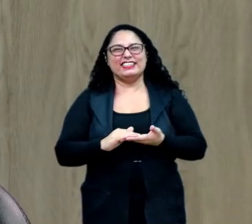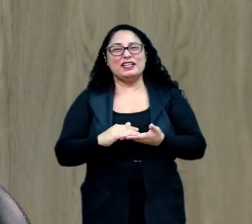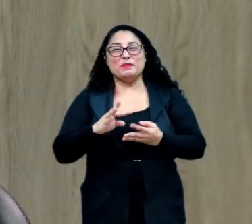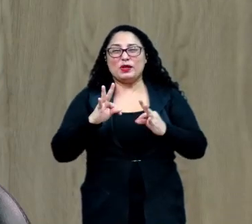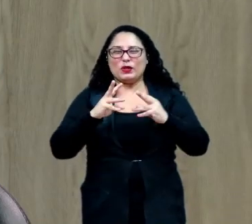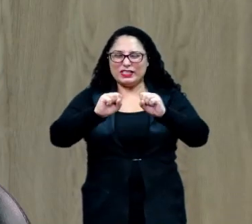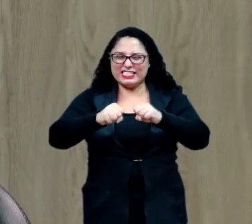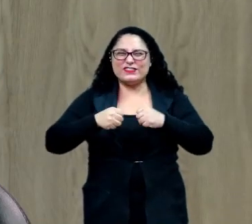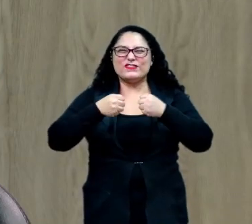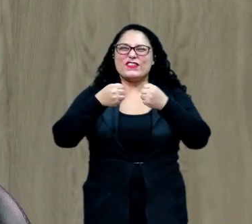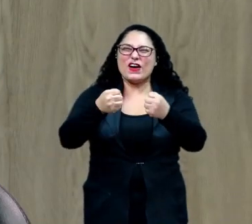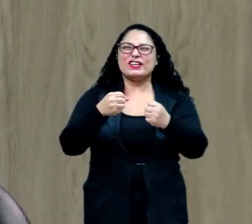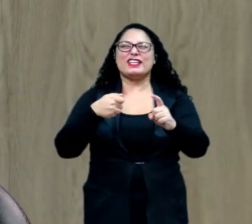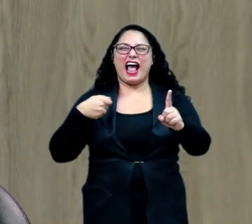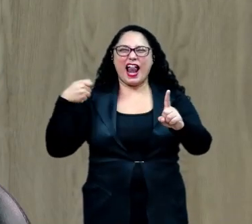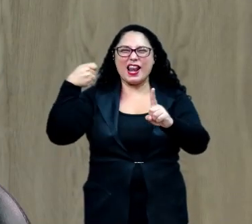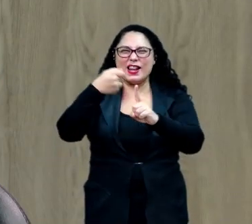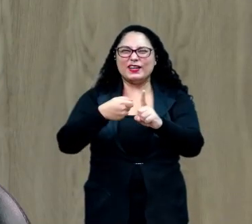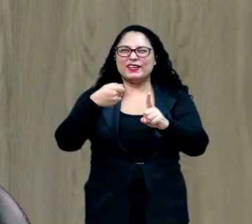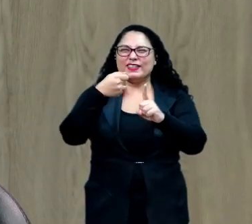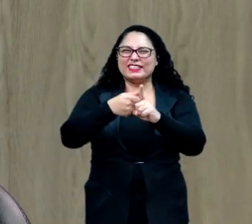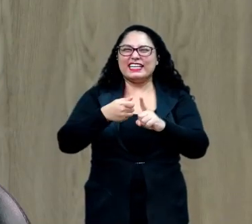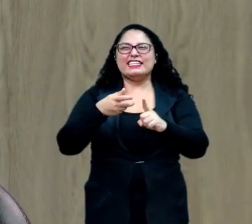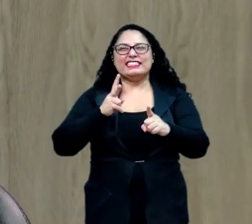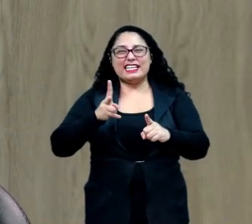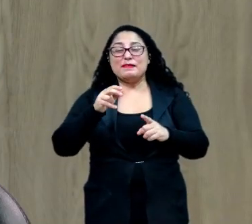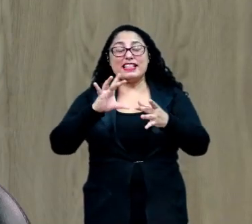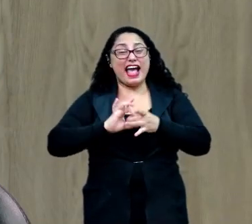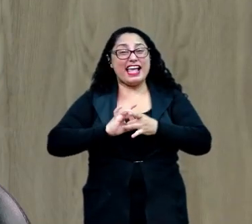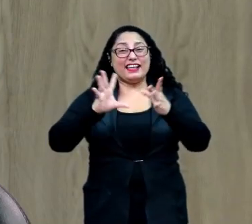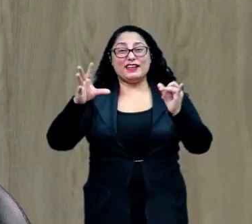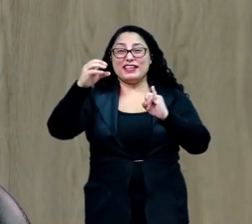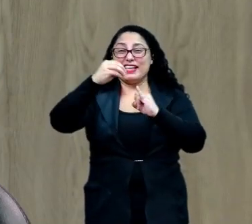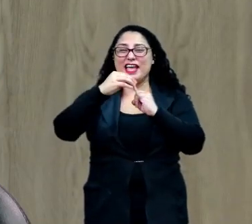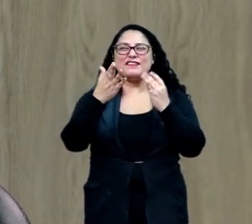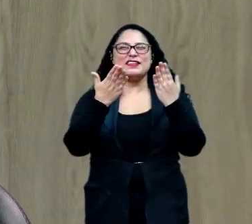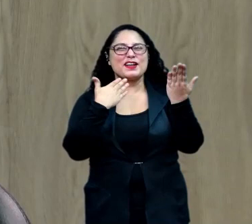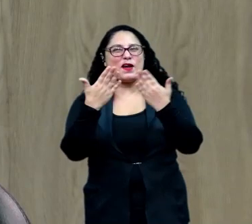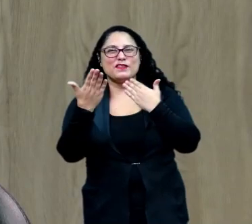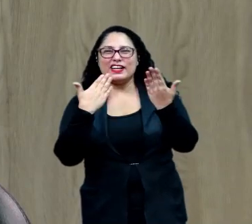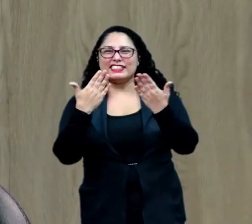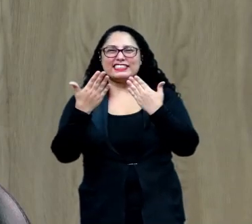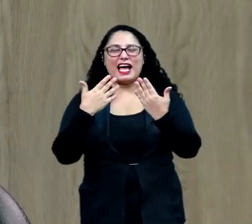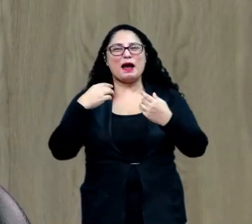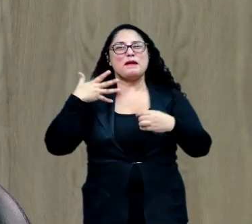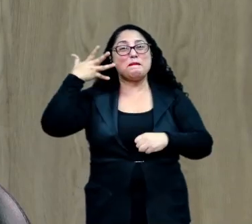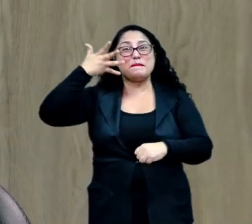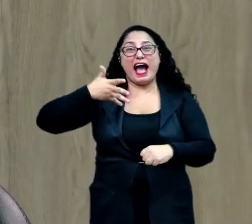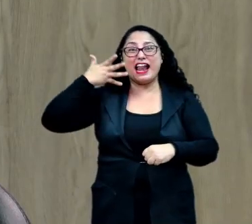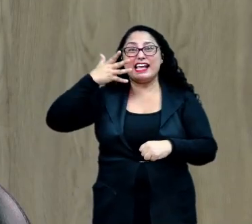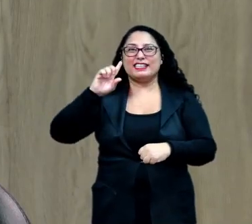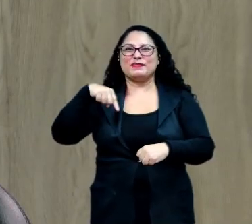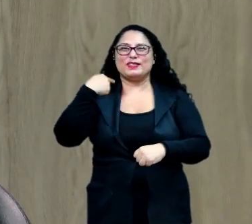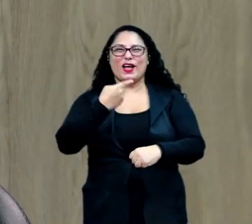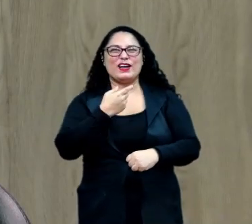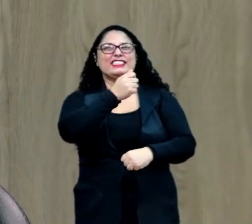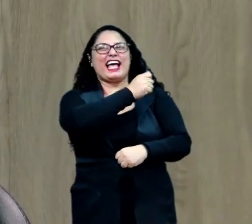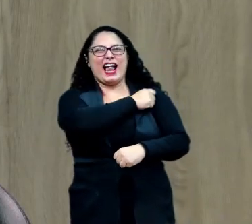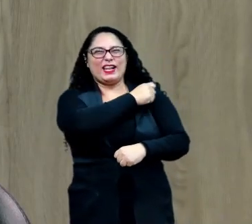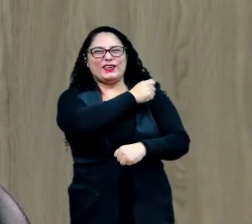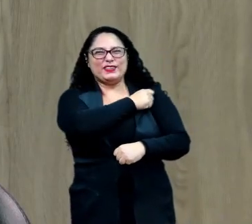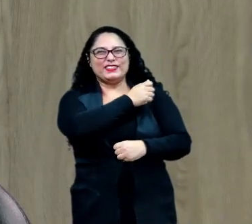todo o seu esforço, pela sua luta, por sempre estar disponível para o IFB para conversar, para palestrar para os nossos alunos,